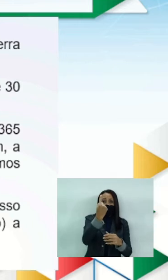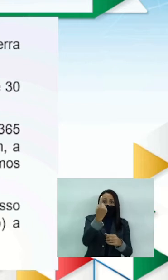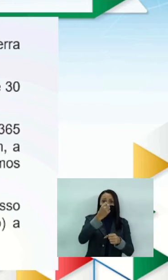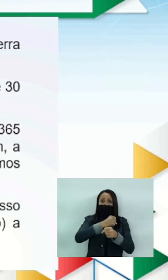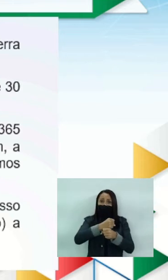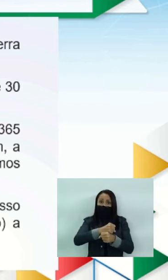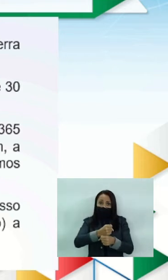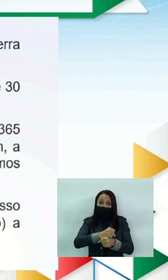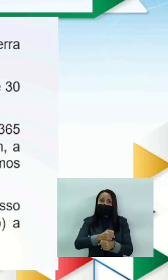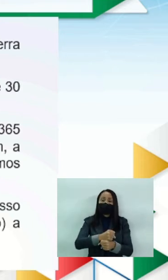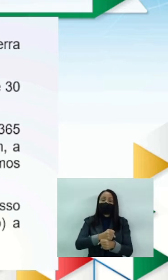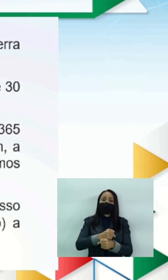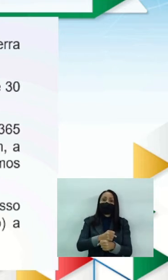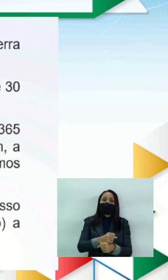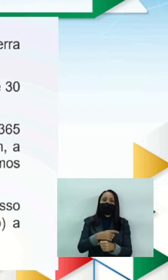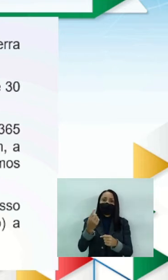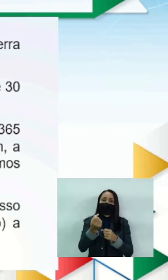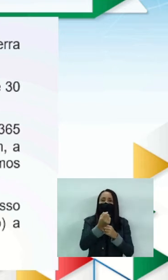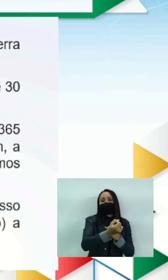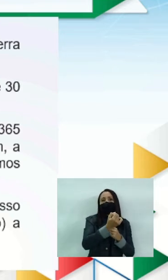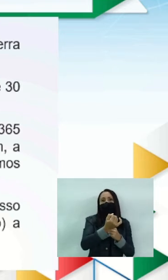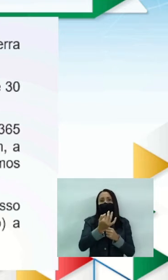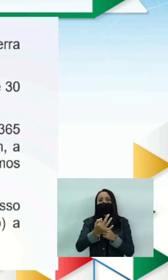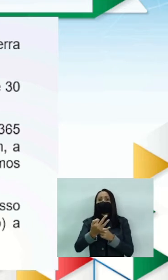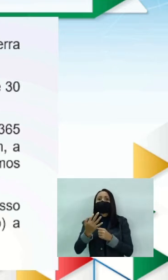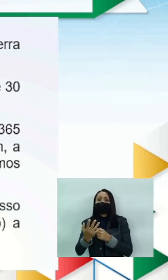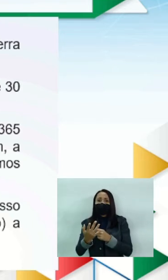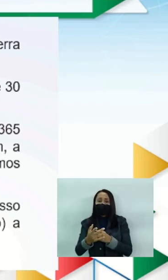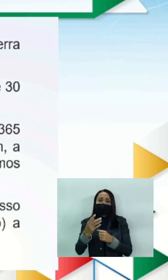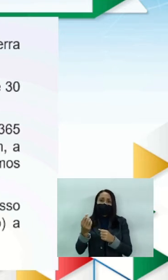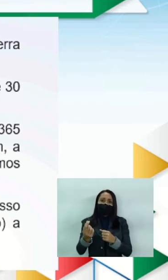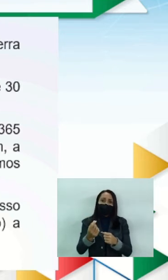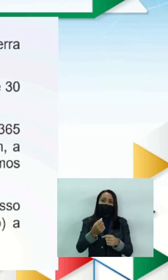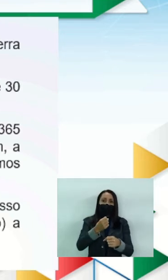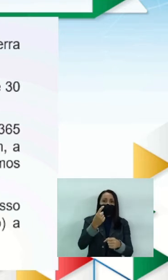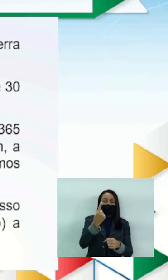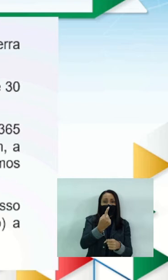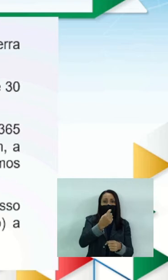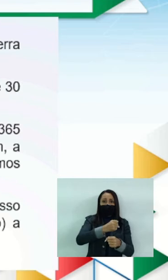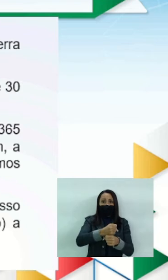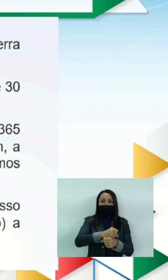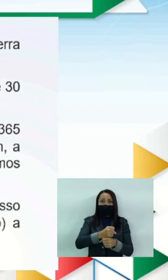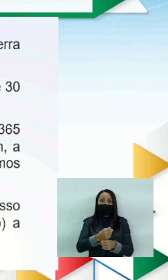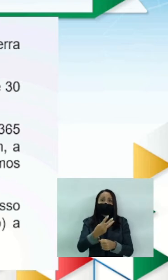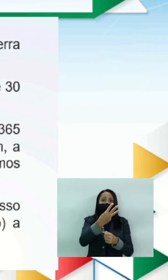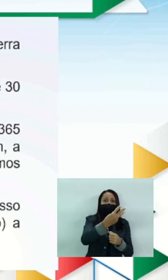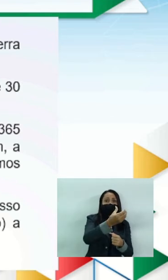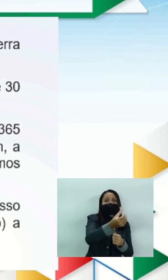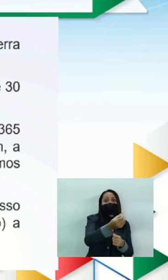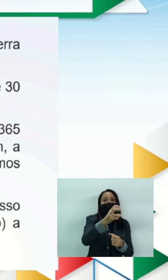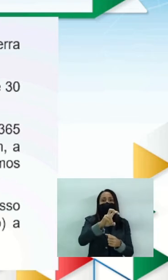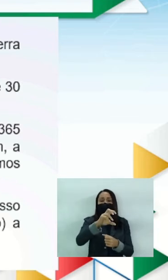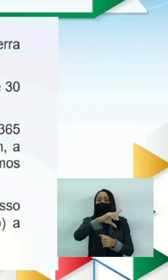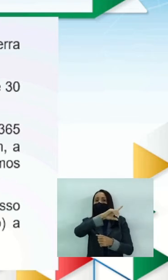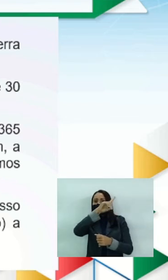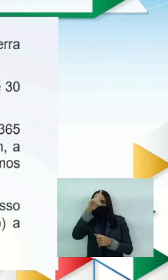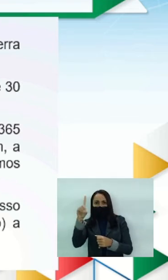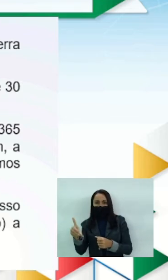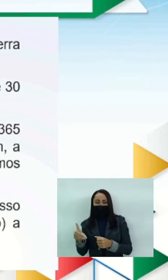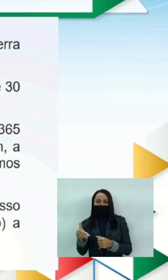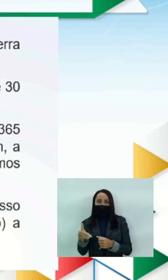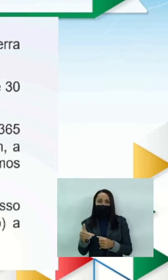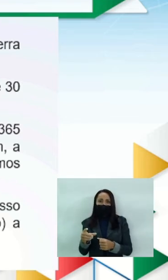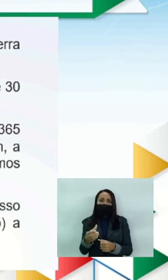fim de facilitar a nossa contagem dos dias, estabelecemos que um ano possui 365 dias. Essas 6